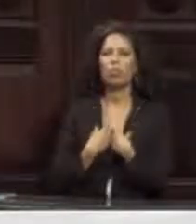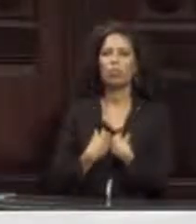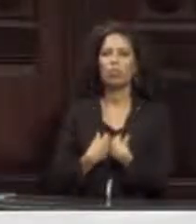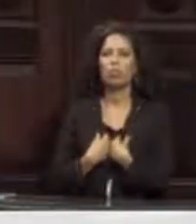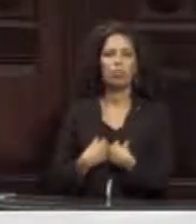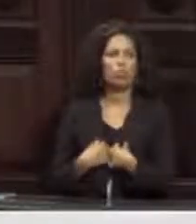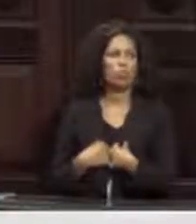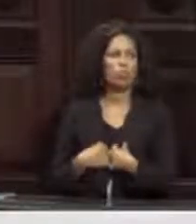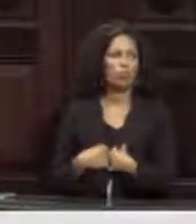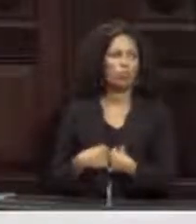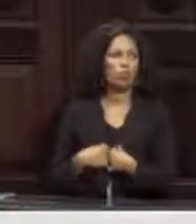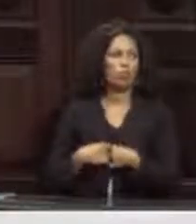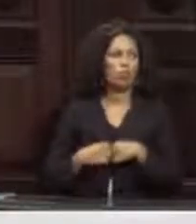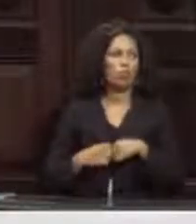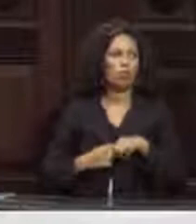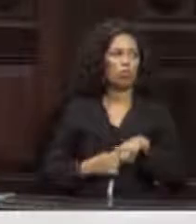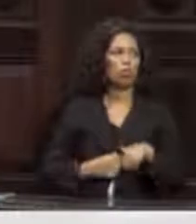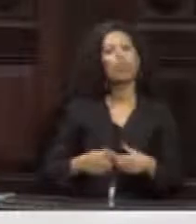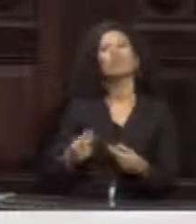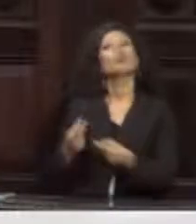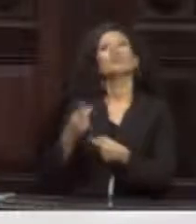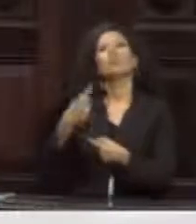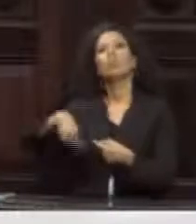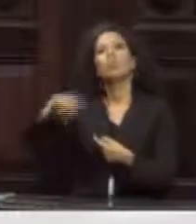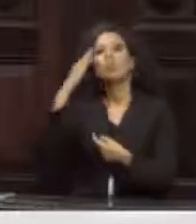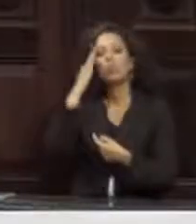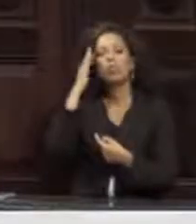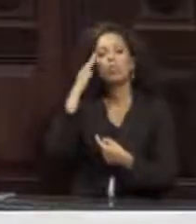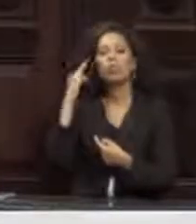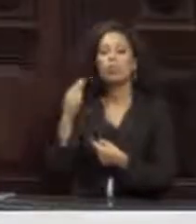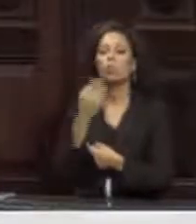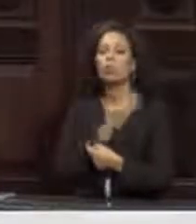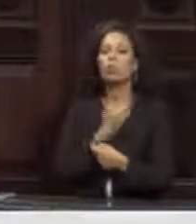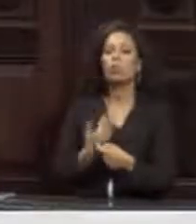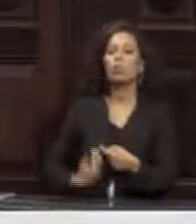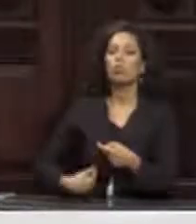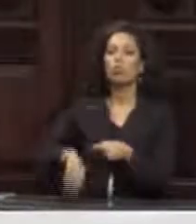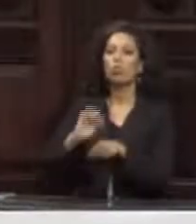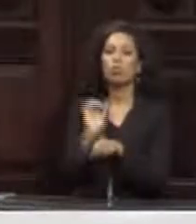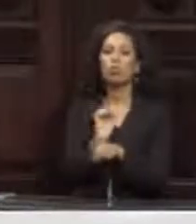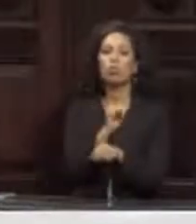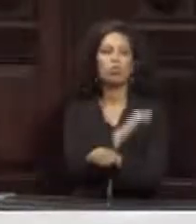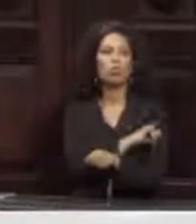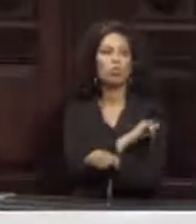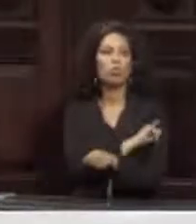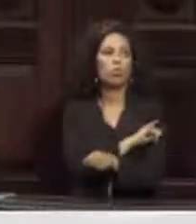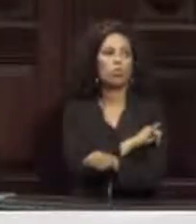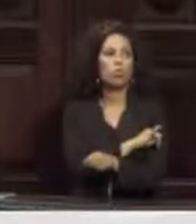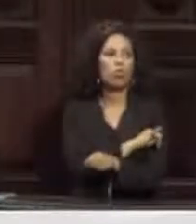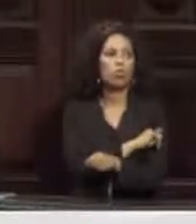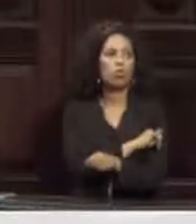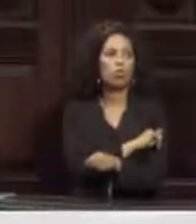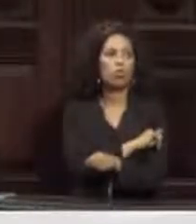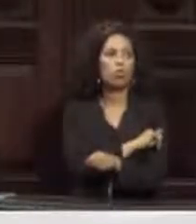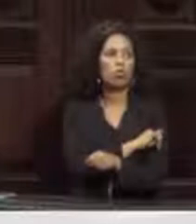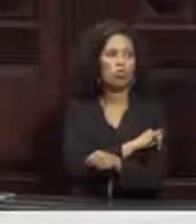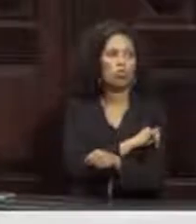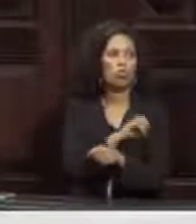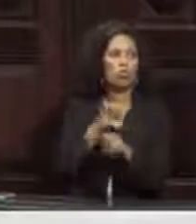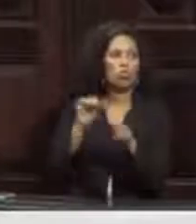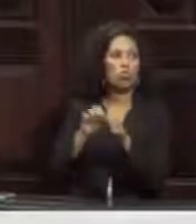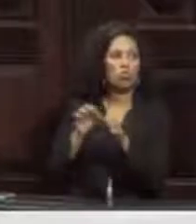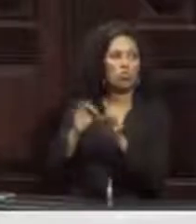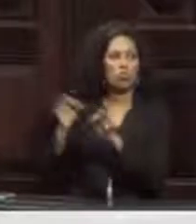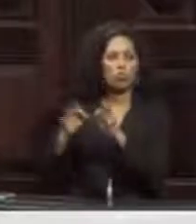fiscal. O fato é que o governo do Estado do Rio de Janeiro faz ações que, ao final,